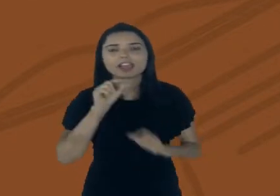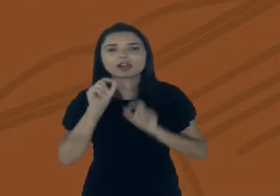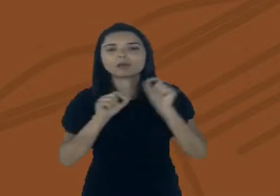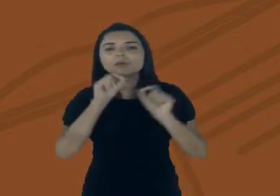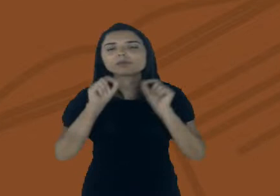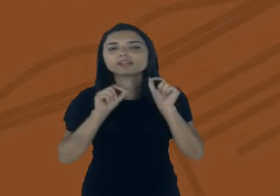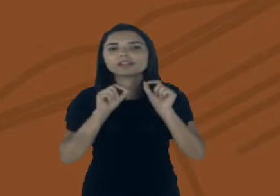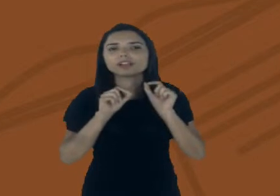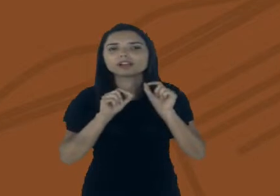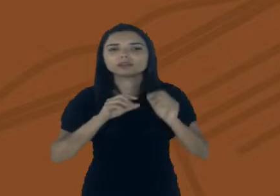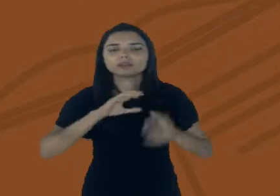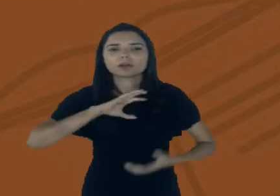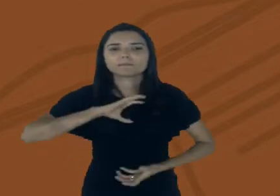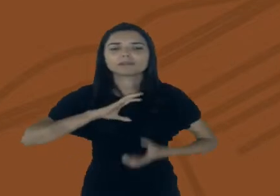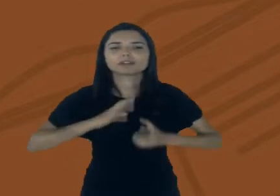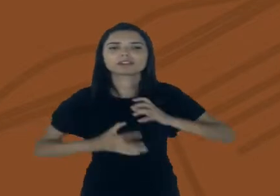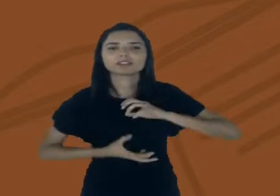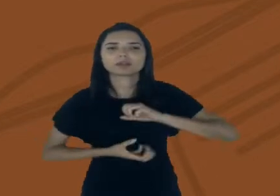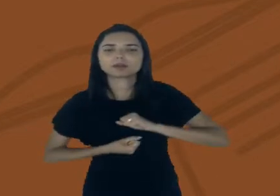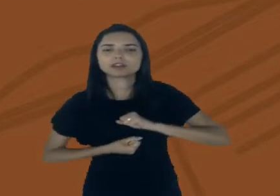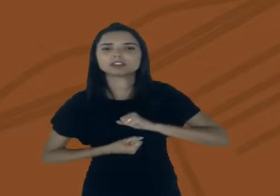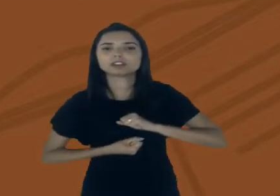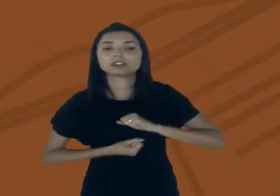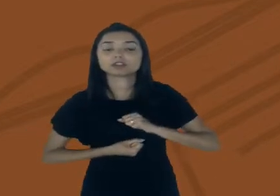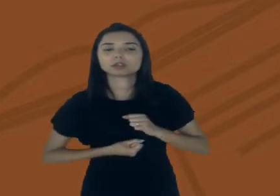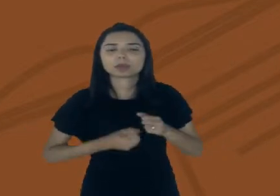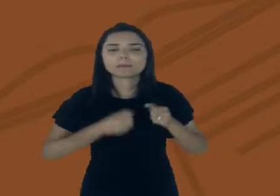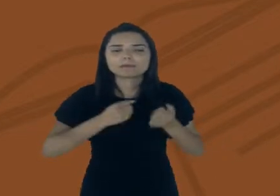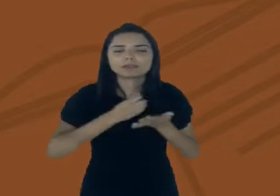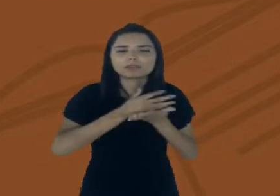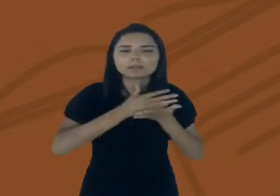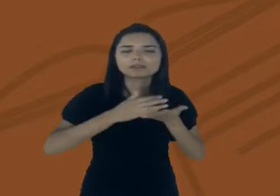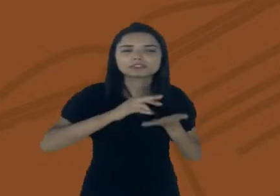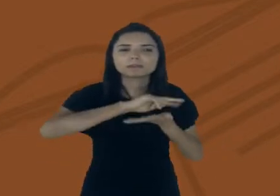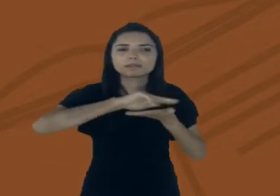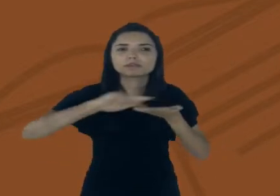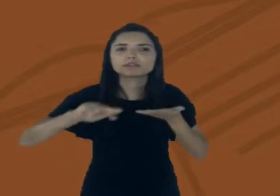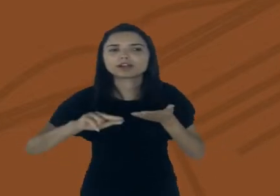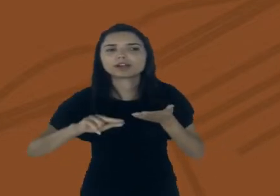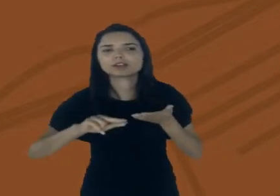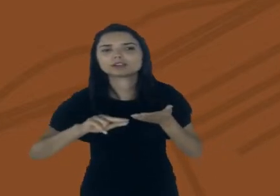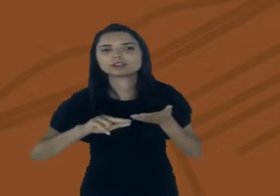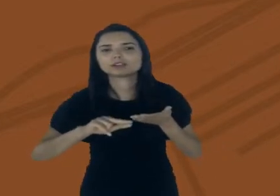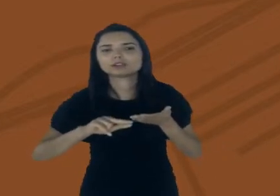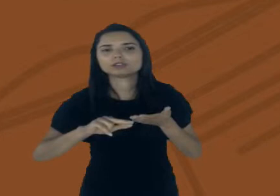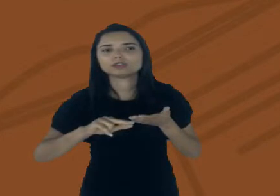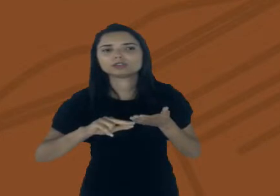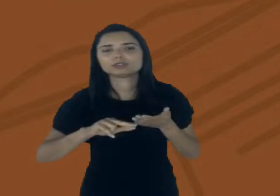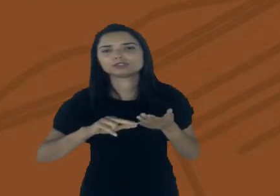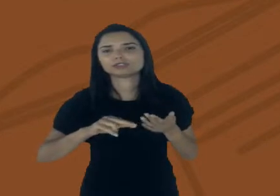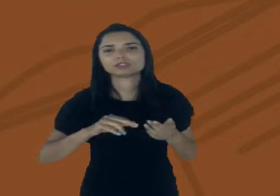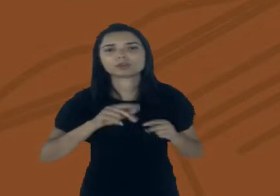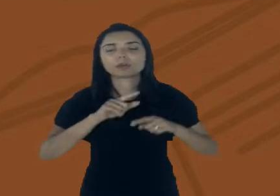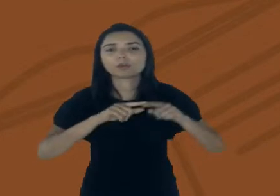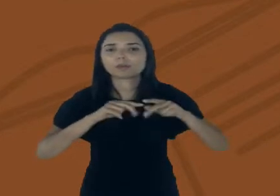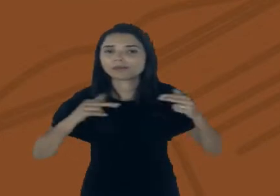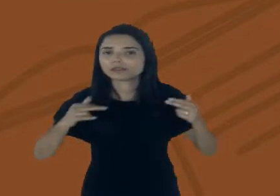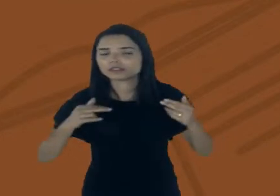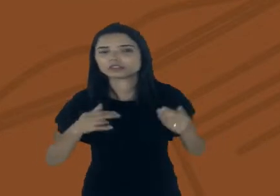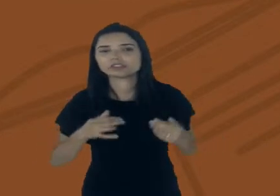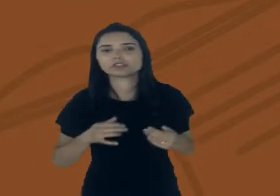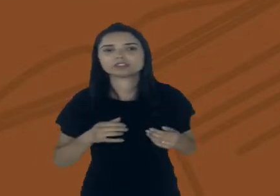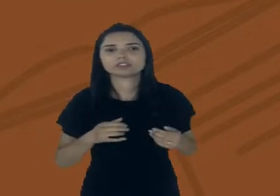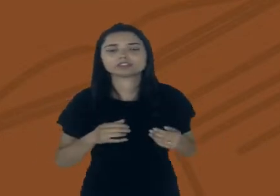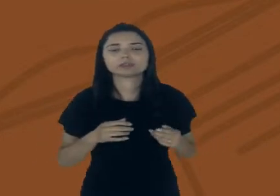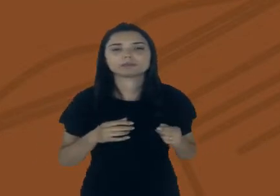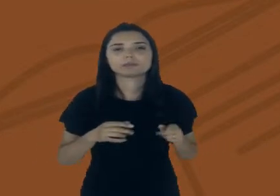síndrome metabólica de origem múltipla, decorrente da falta de insulina ou da incapacidade de